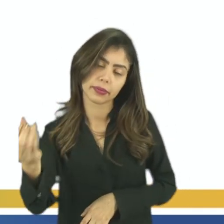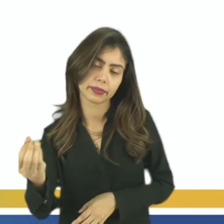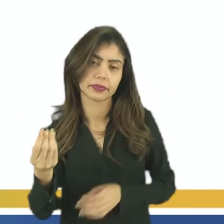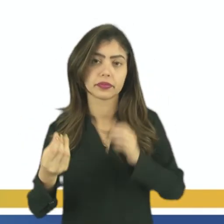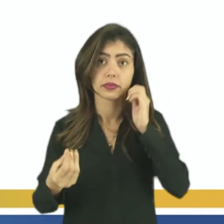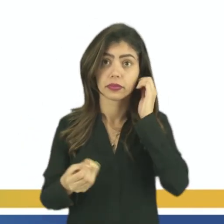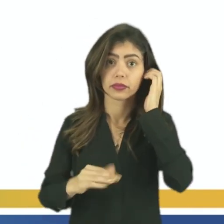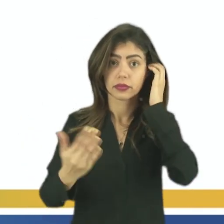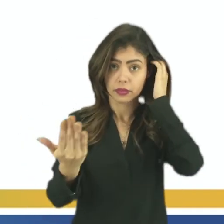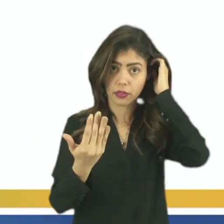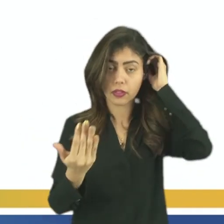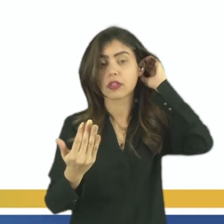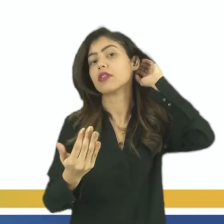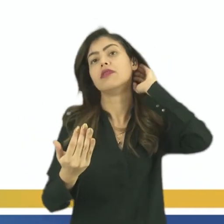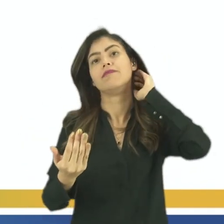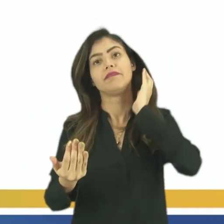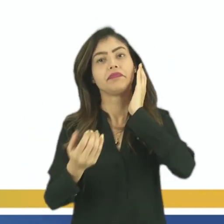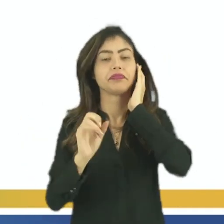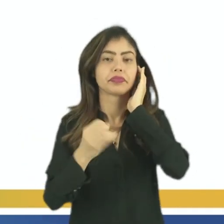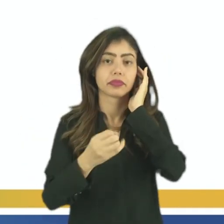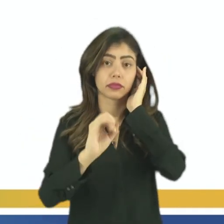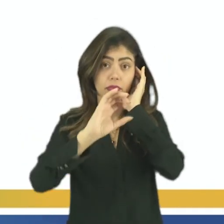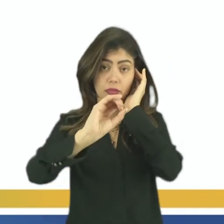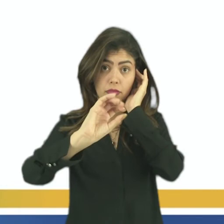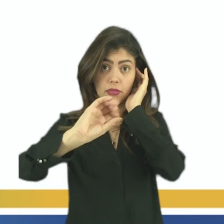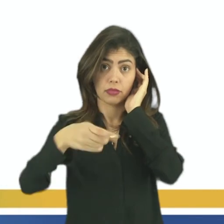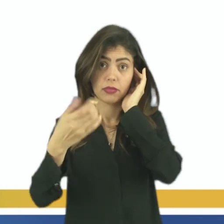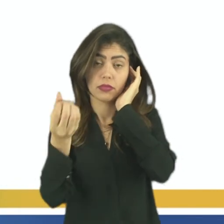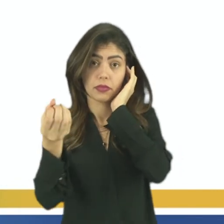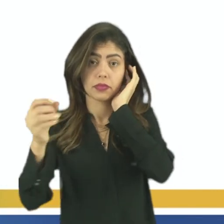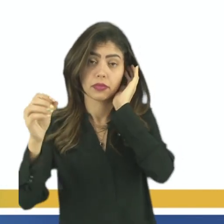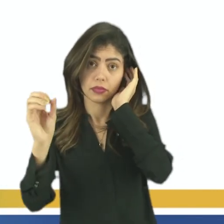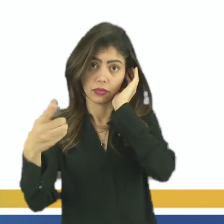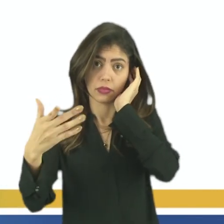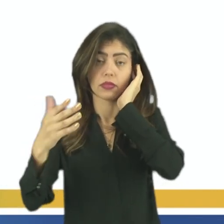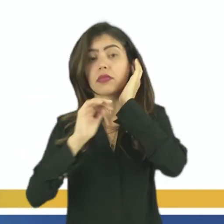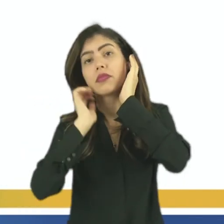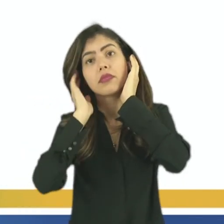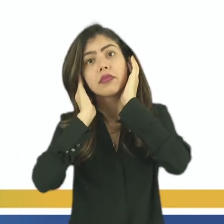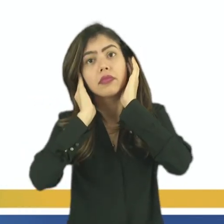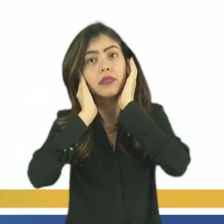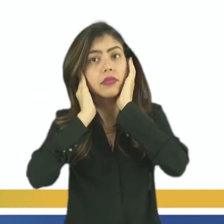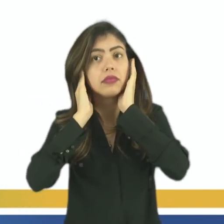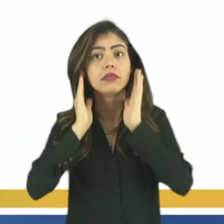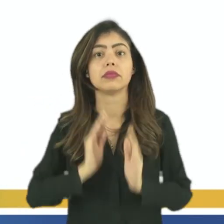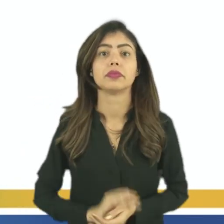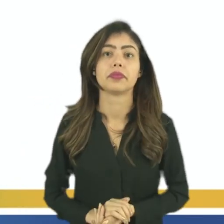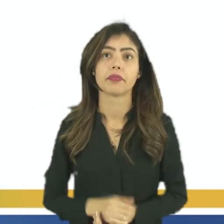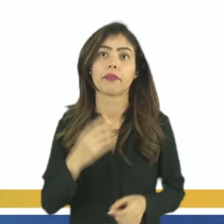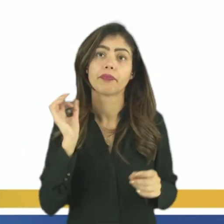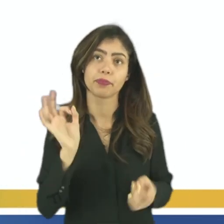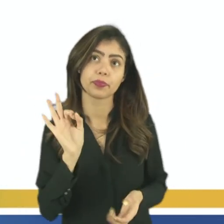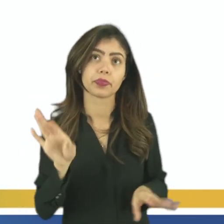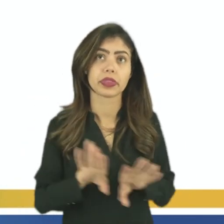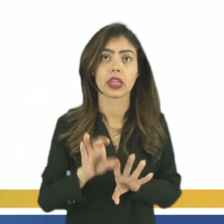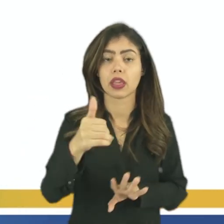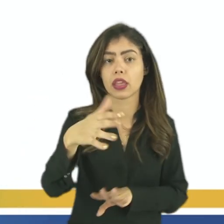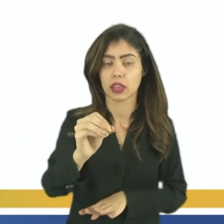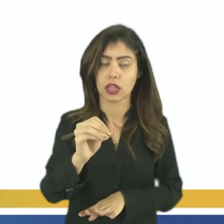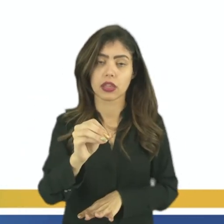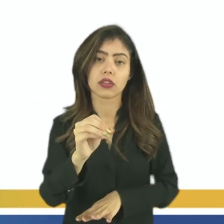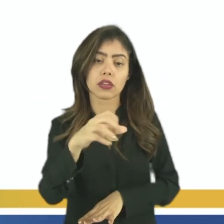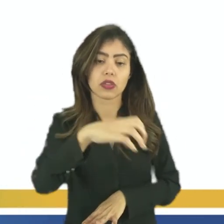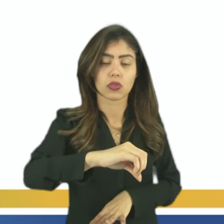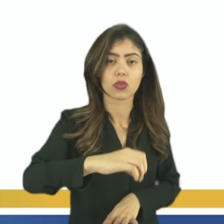0,666 que está associado a fração seis nonos e depois qual seria e com certeza 10